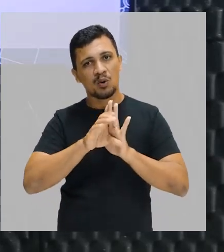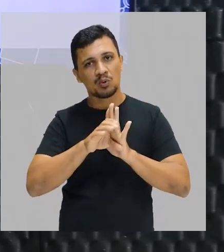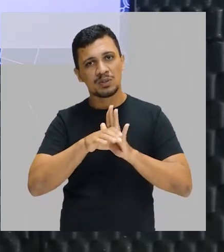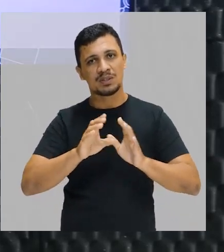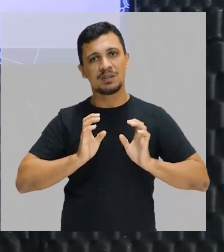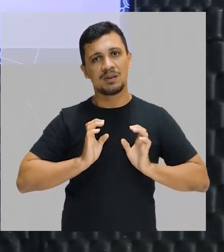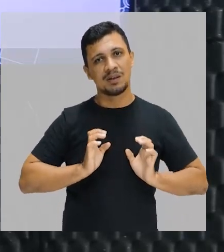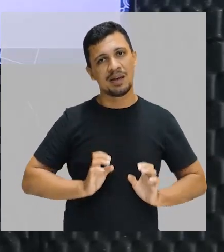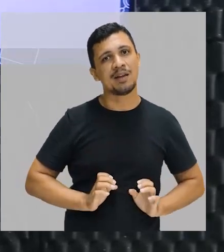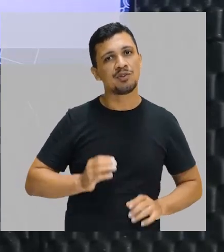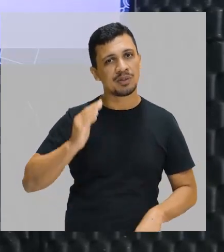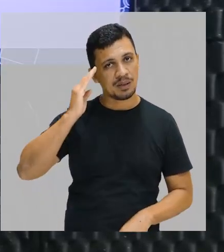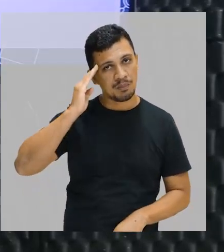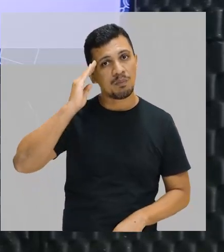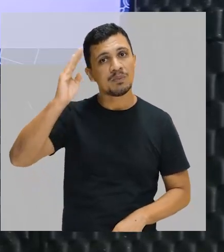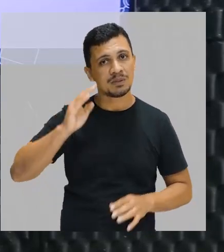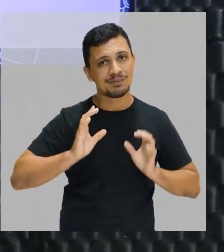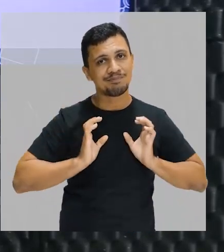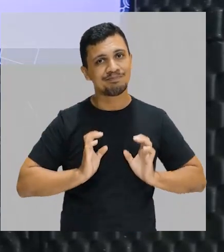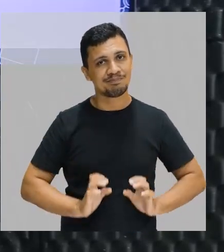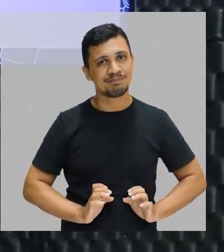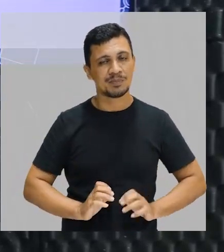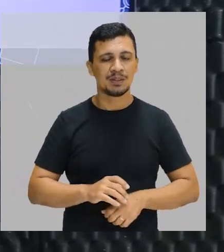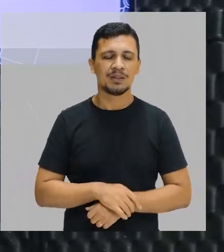à ética, principalmente. Né? Então, nós temos em algumas alternativas, até como eu mostrei para vocês, uma certa deturpação